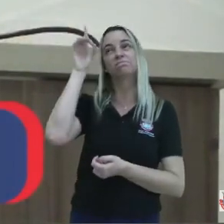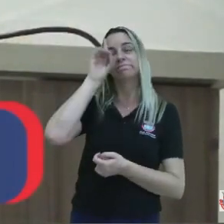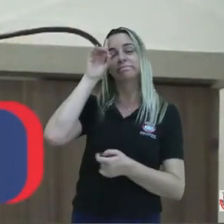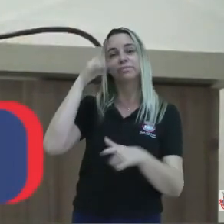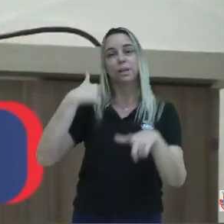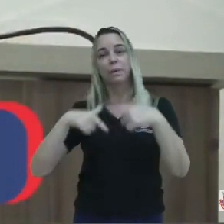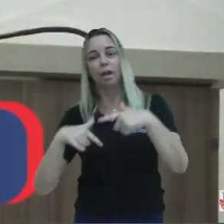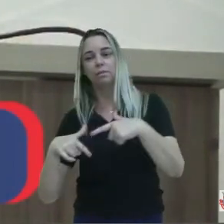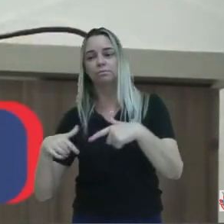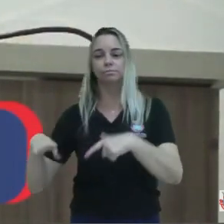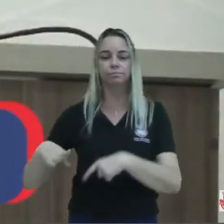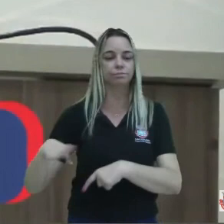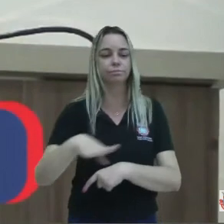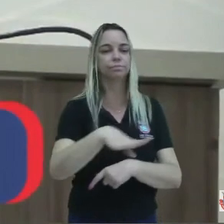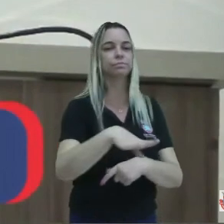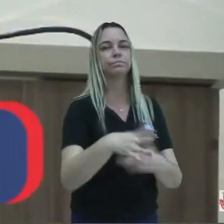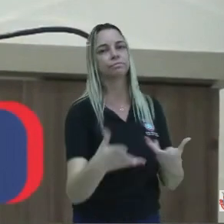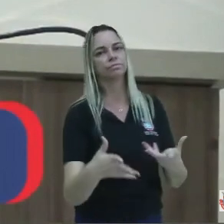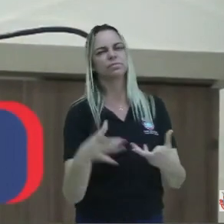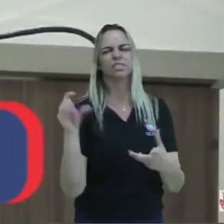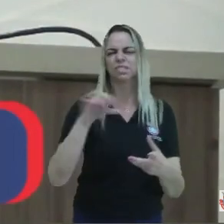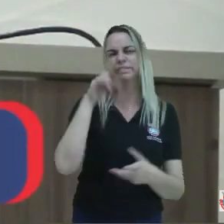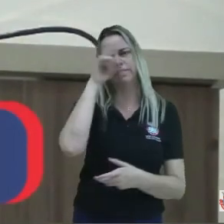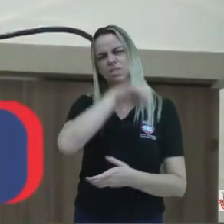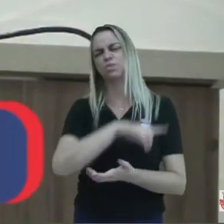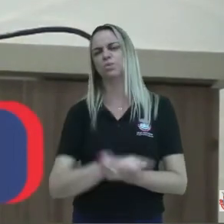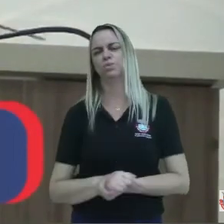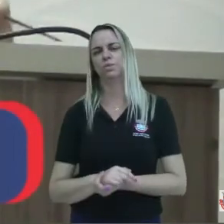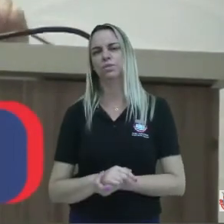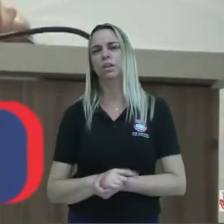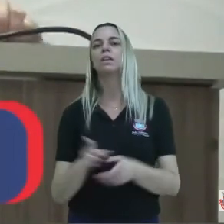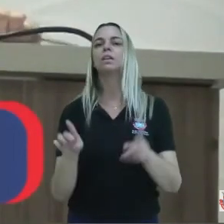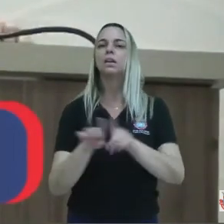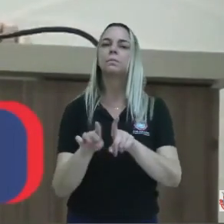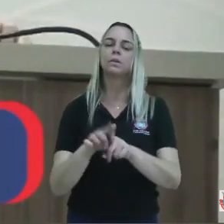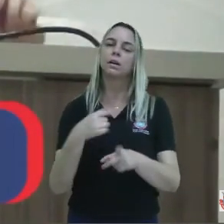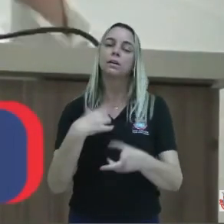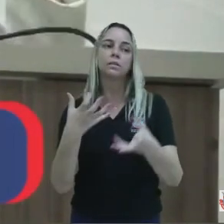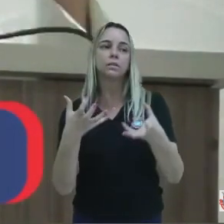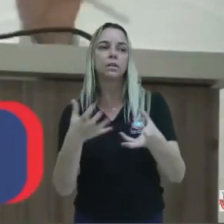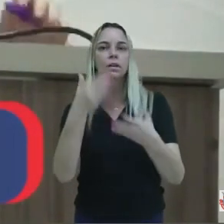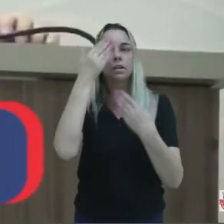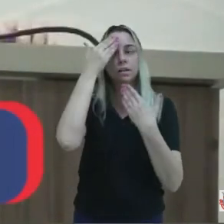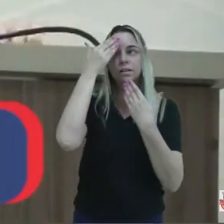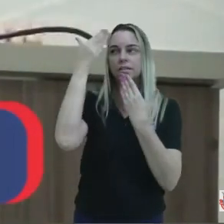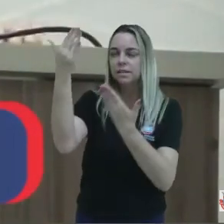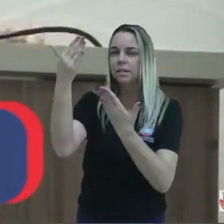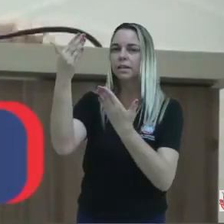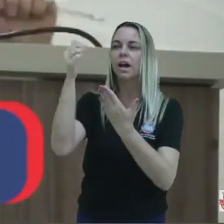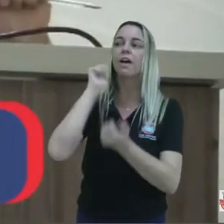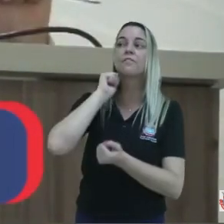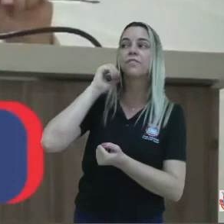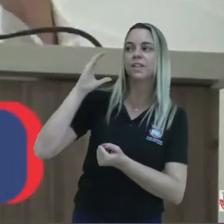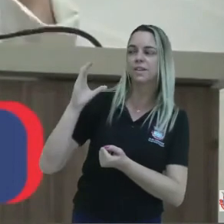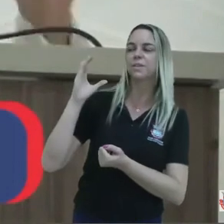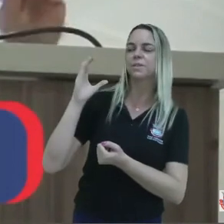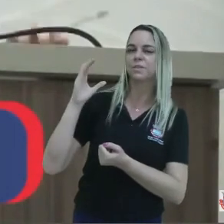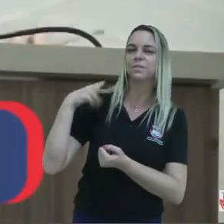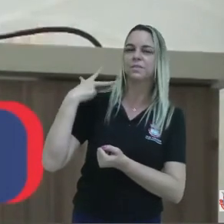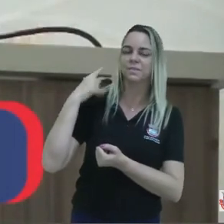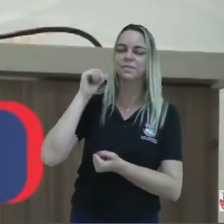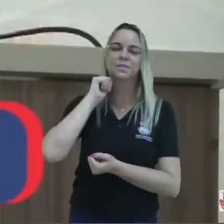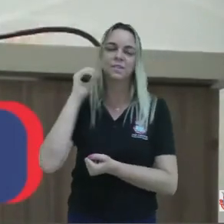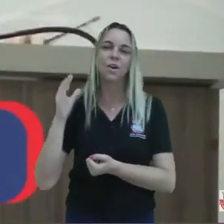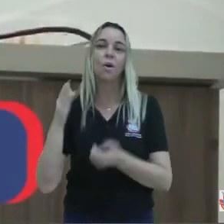ser feita toda a região do nosso município, porque realmente as pessoas não aguentam mais as estradas danificadas, e isso é